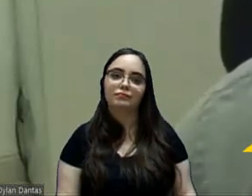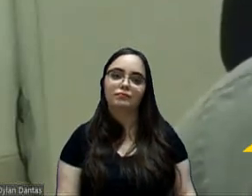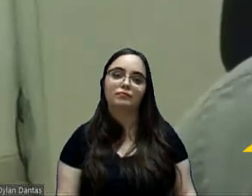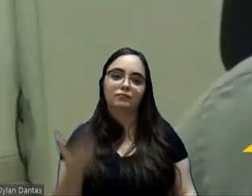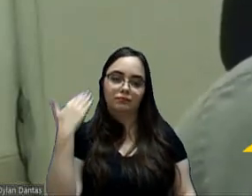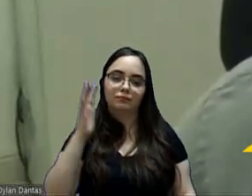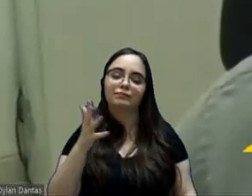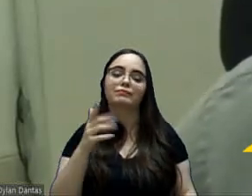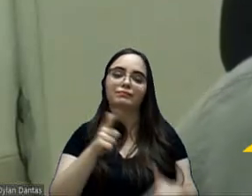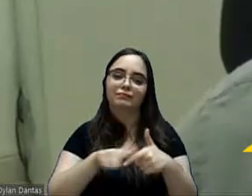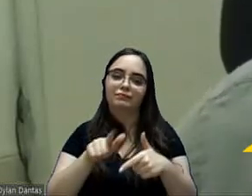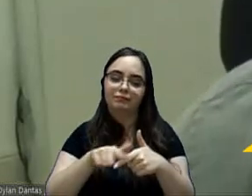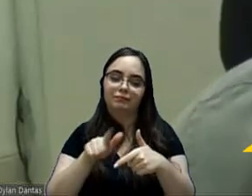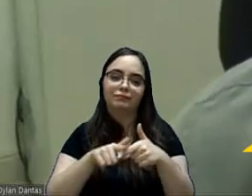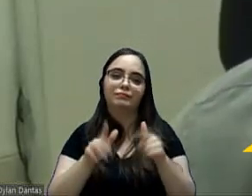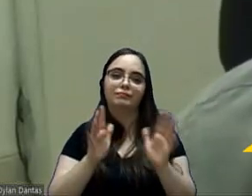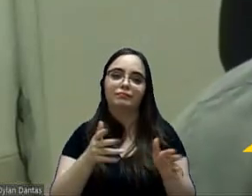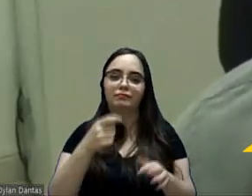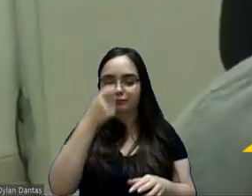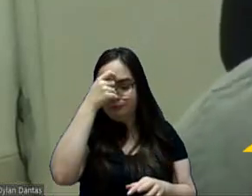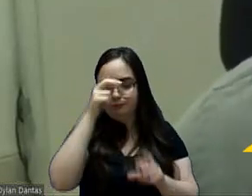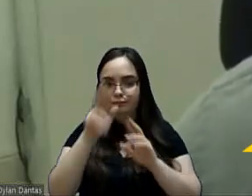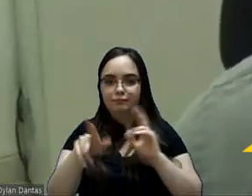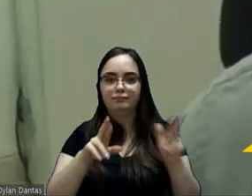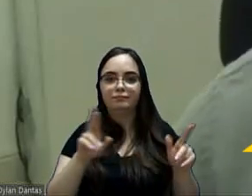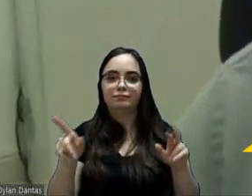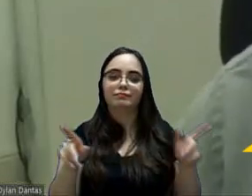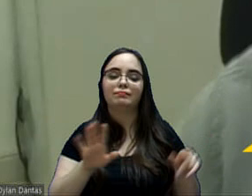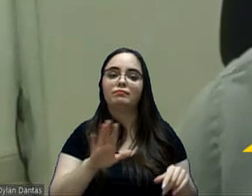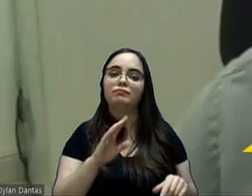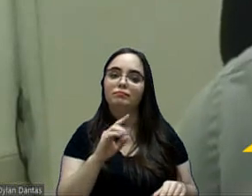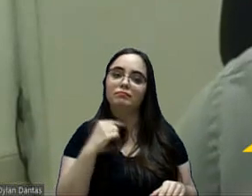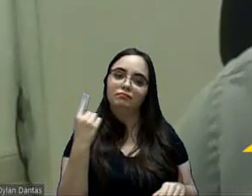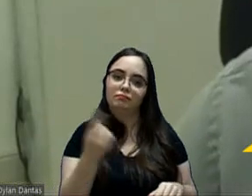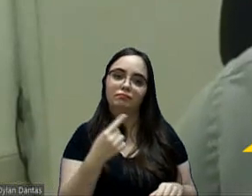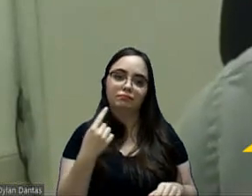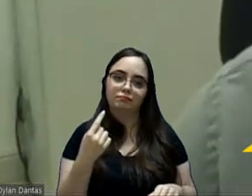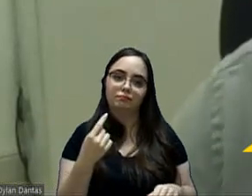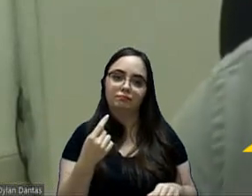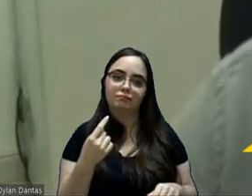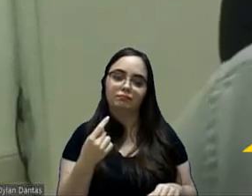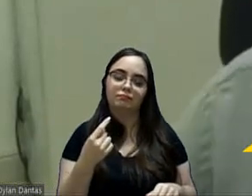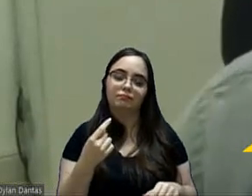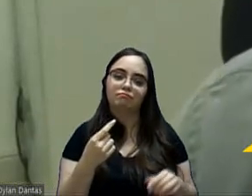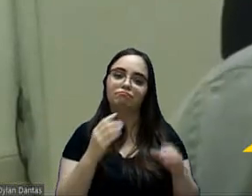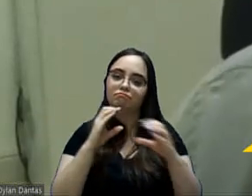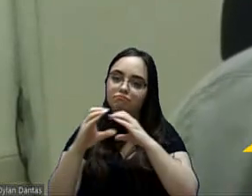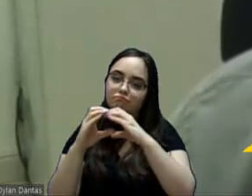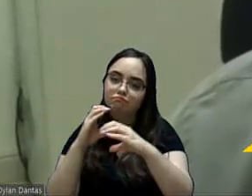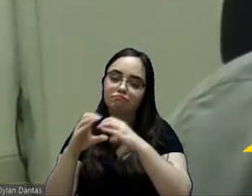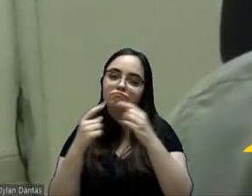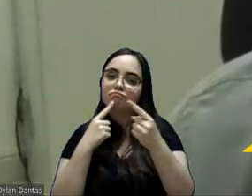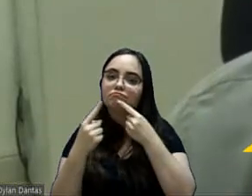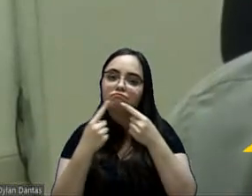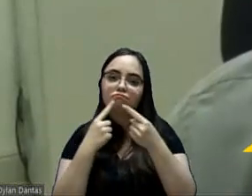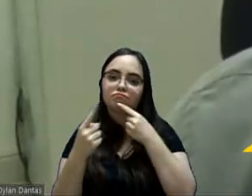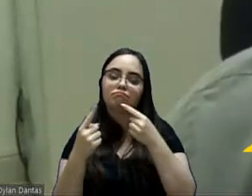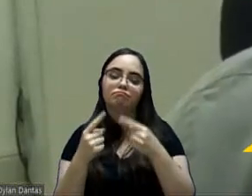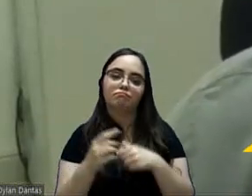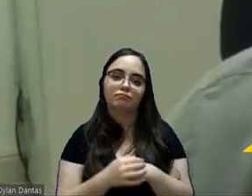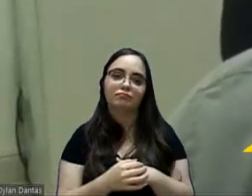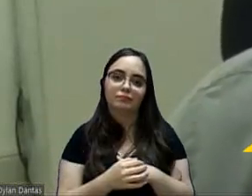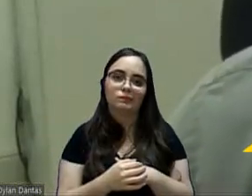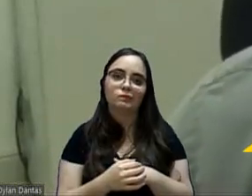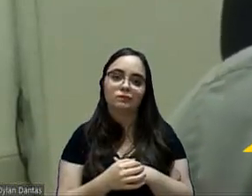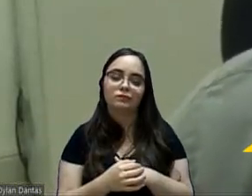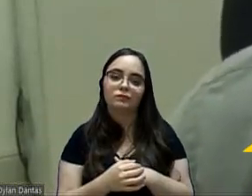divergências, já encaminhamos arrazoados, né? Mas tudo de forma no diálogo, conversando, né? Teve alguns projetos que